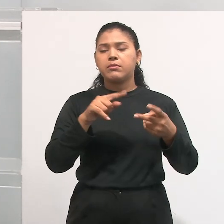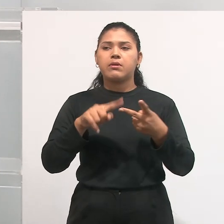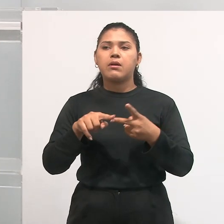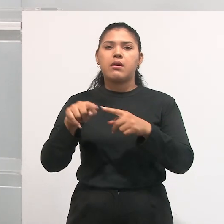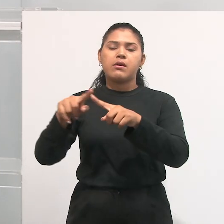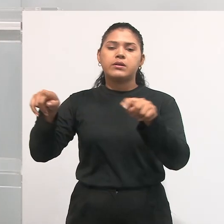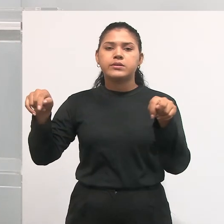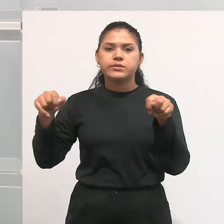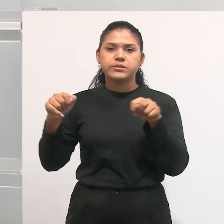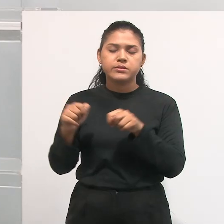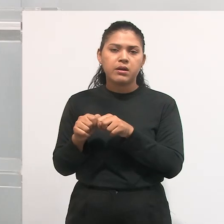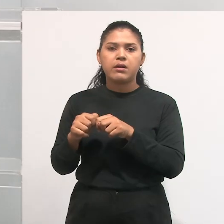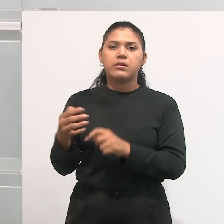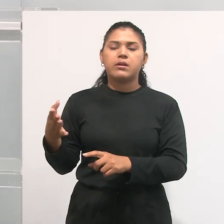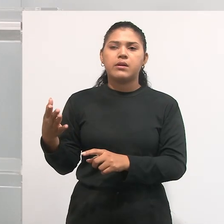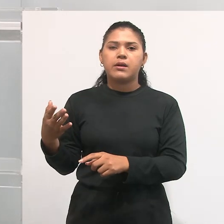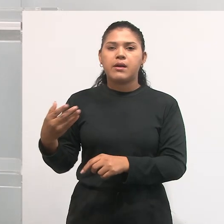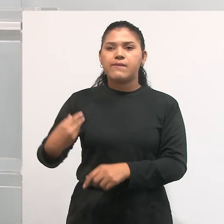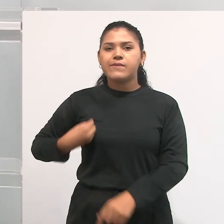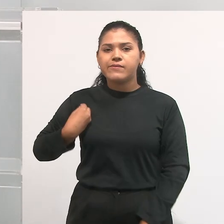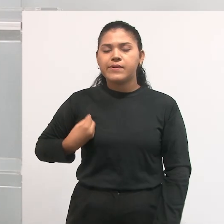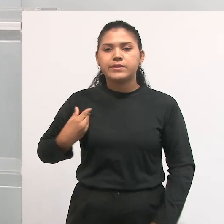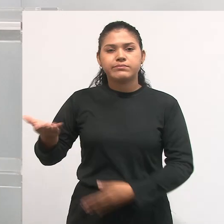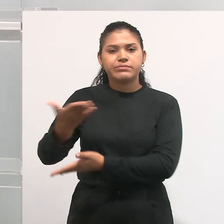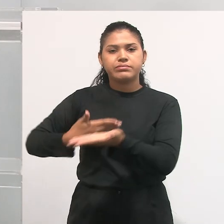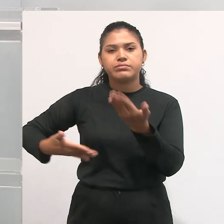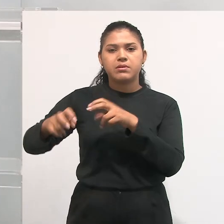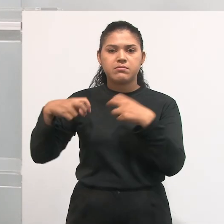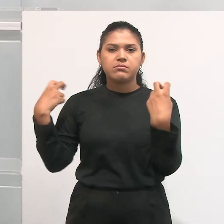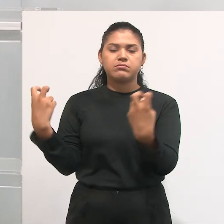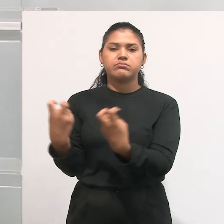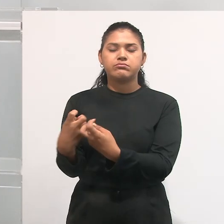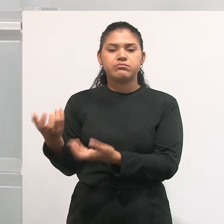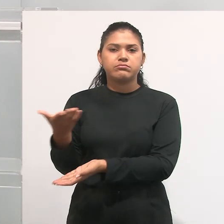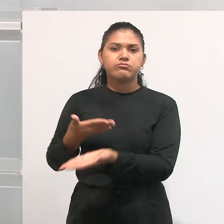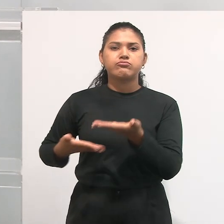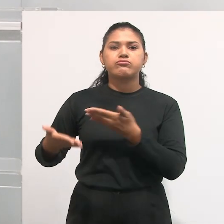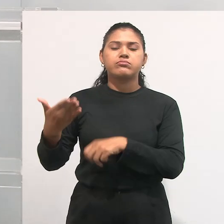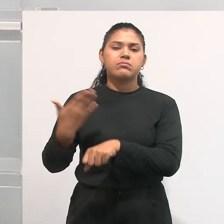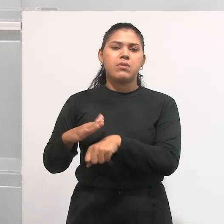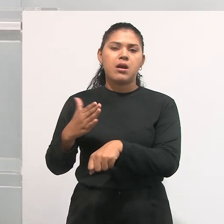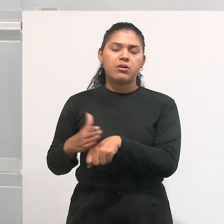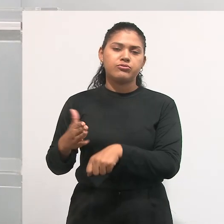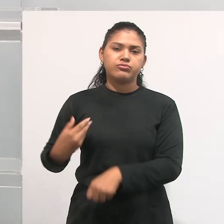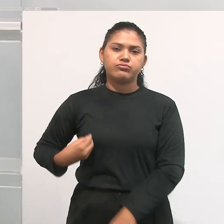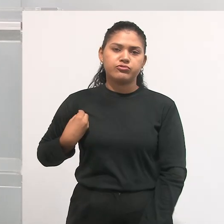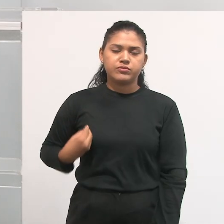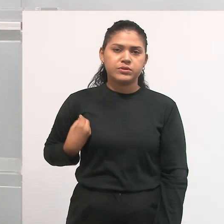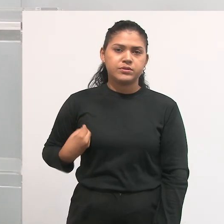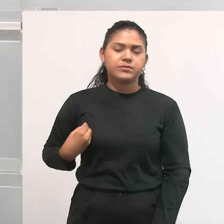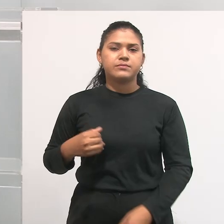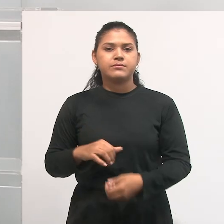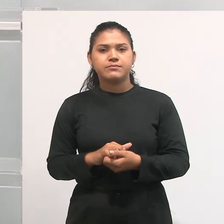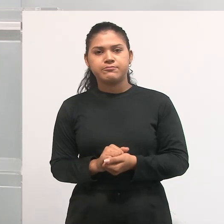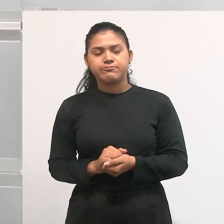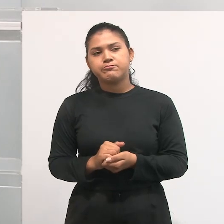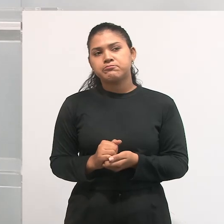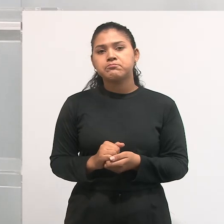laboratoriais ou de vivências, a escola organiza a sua prática pedagógica por meio de